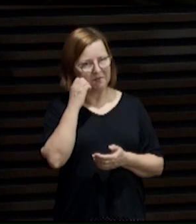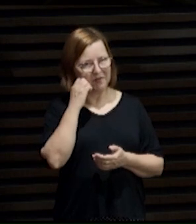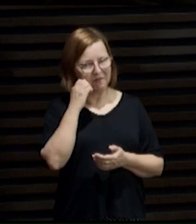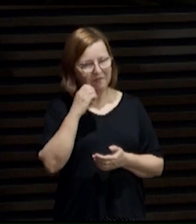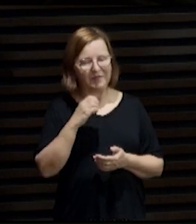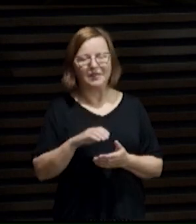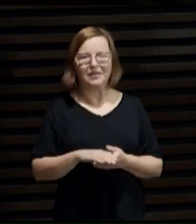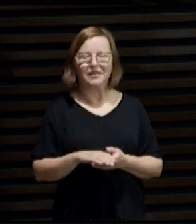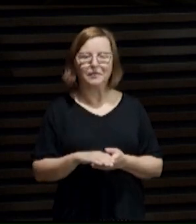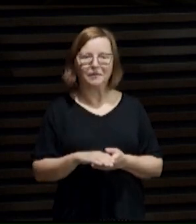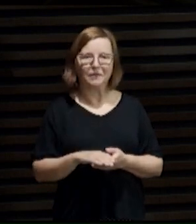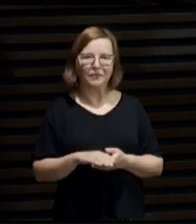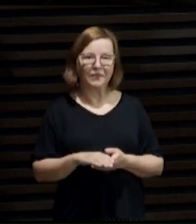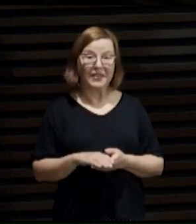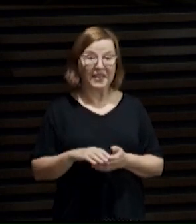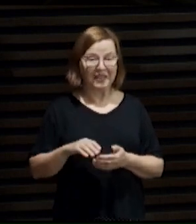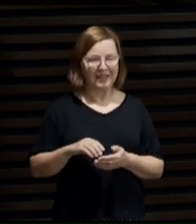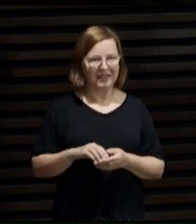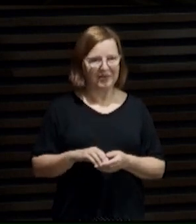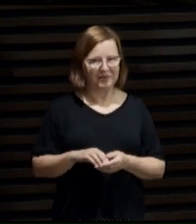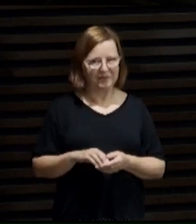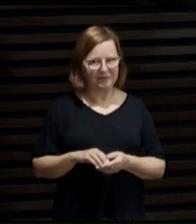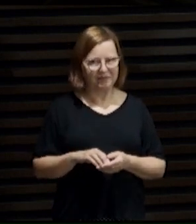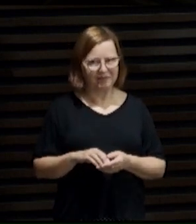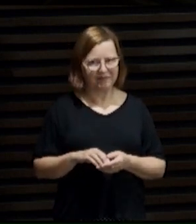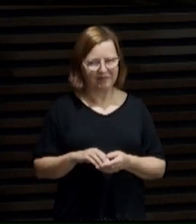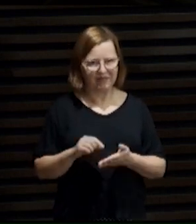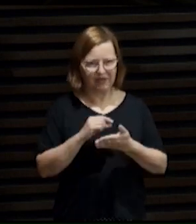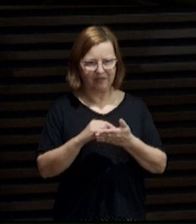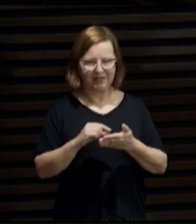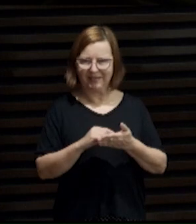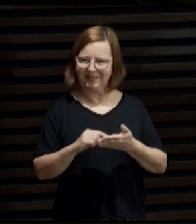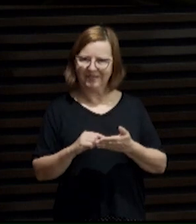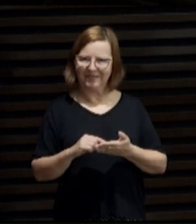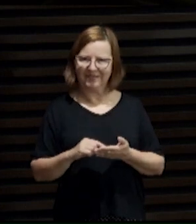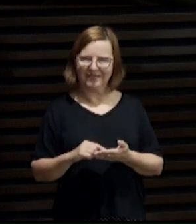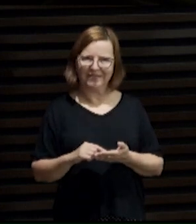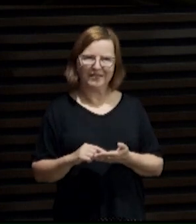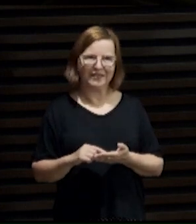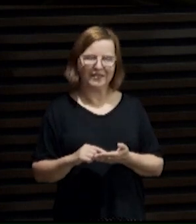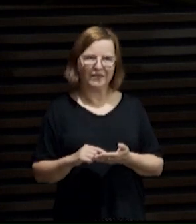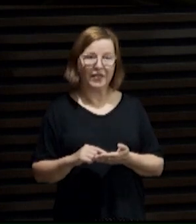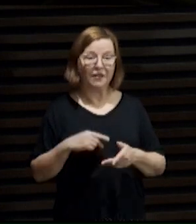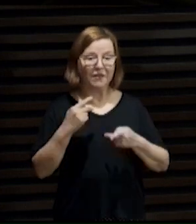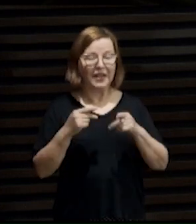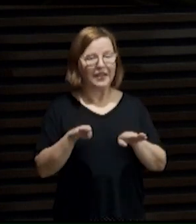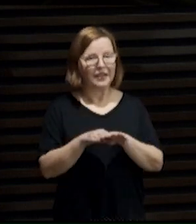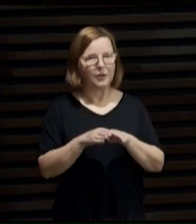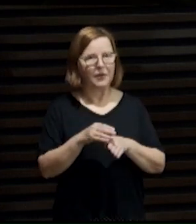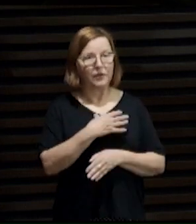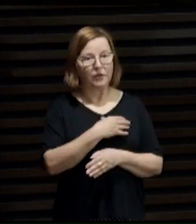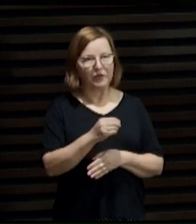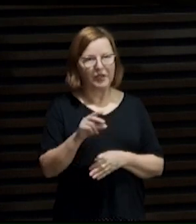O texto continua, olhe para a sua Bíblia no verso 3, parte B, não fala apenas da mulher, mas fala também dos filhos. Os teus filhos como